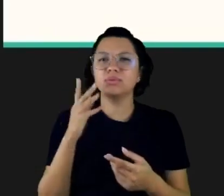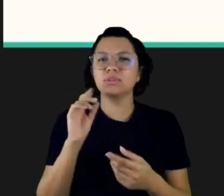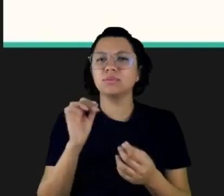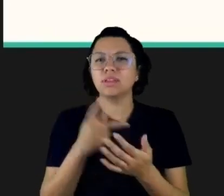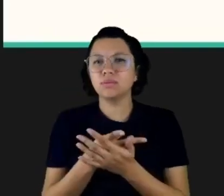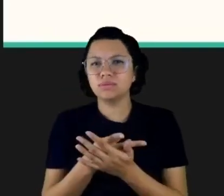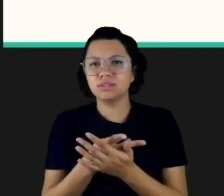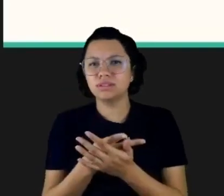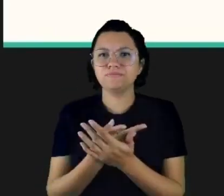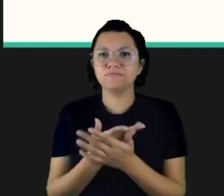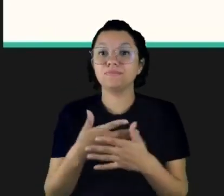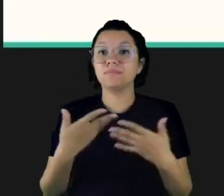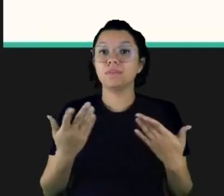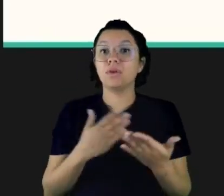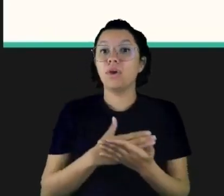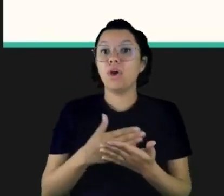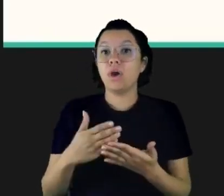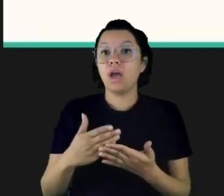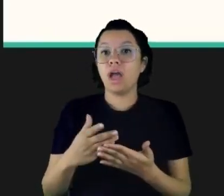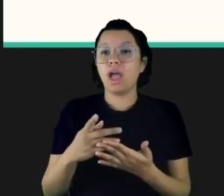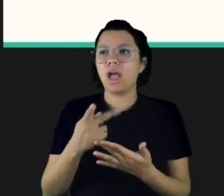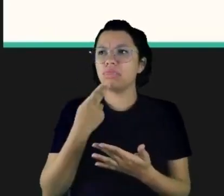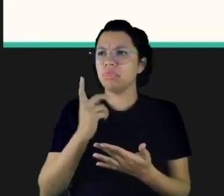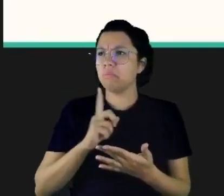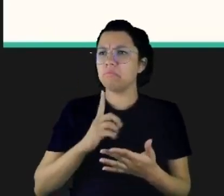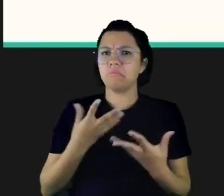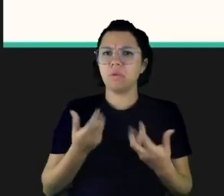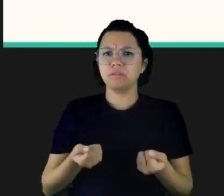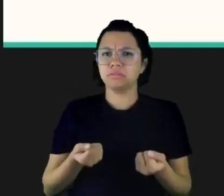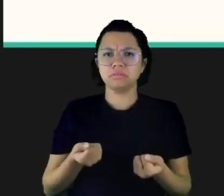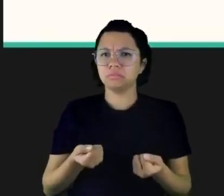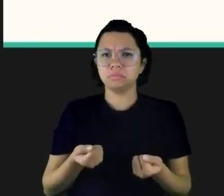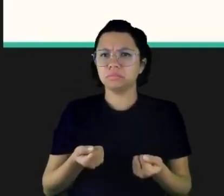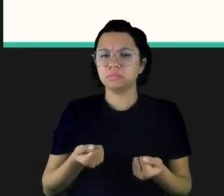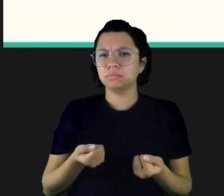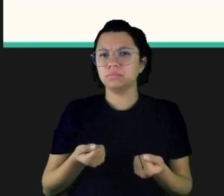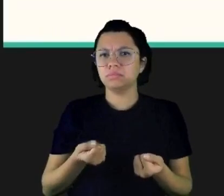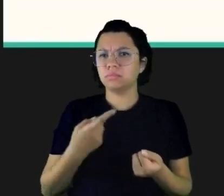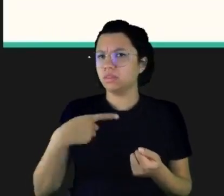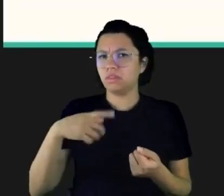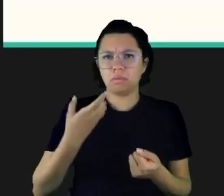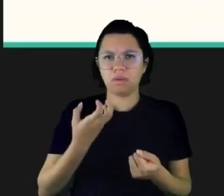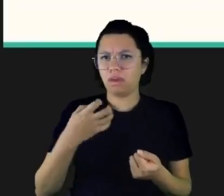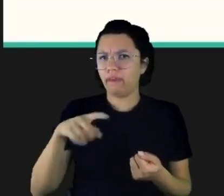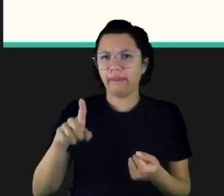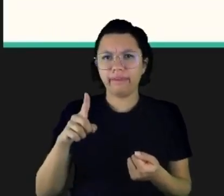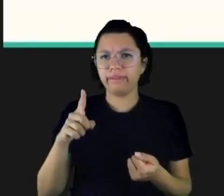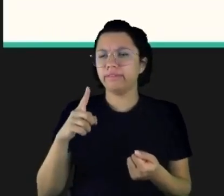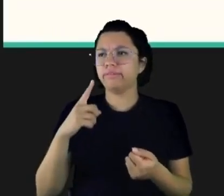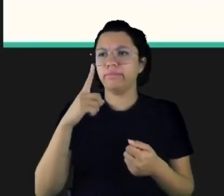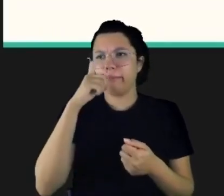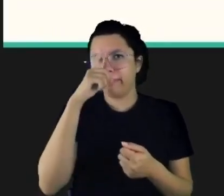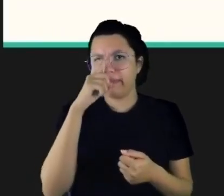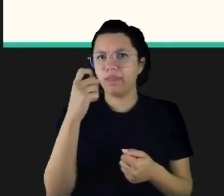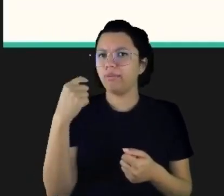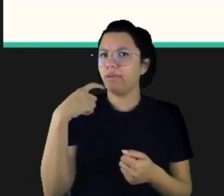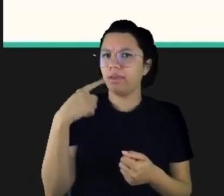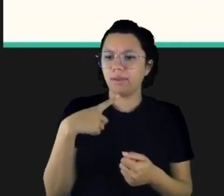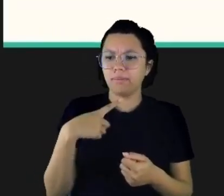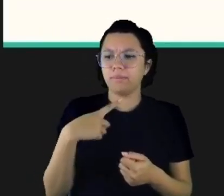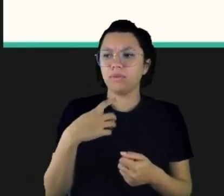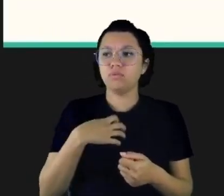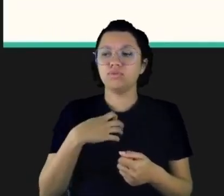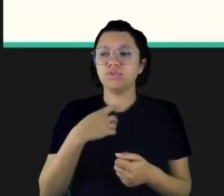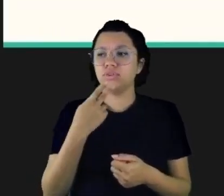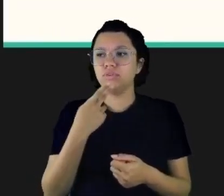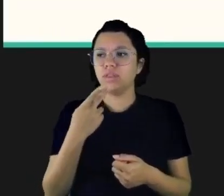E aí eles começam a negar isso. Então, eles não querem ir no médico, não querem tomar remédio, porque é uma forma de negar a doença. E muitas